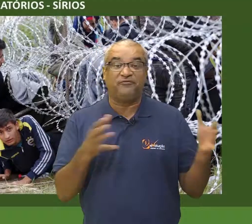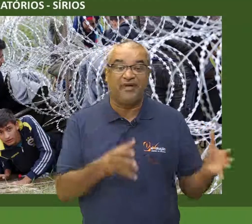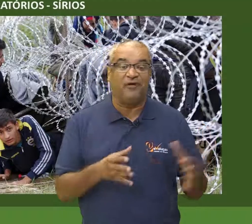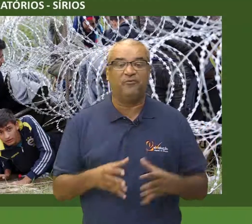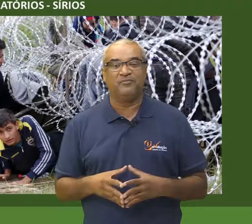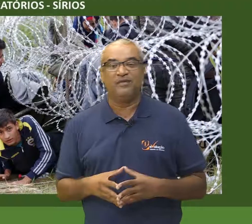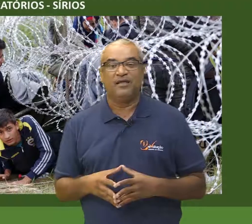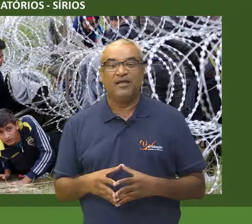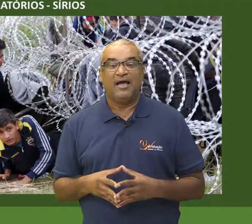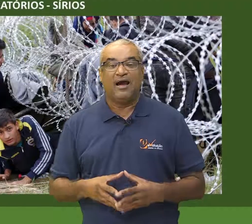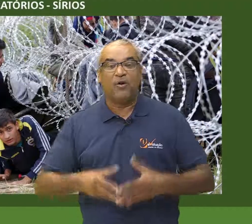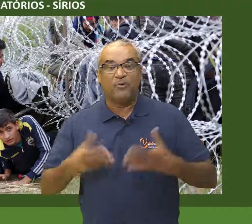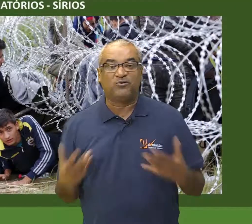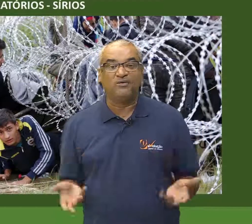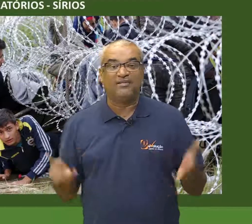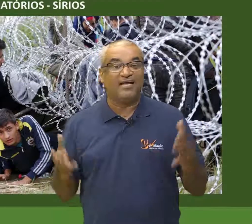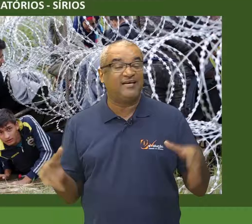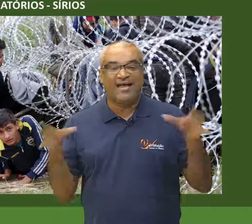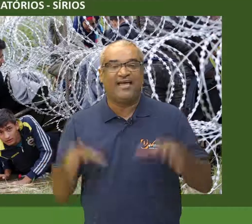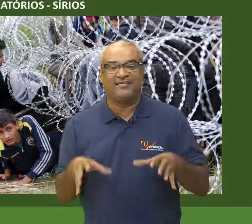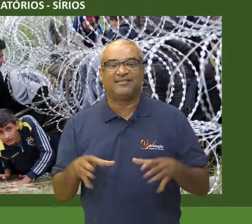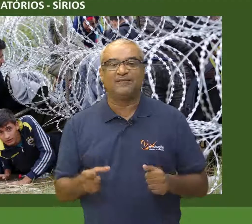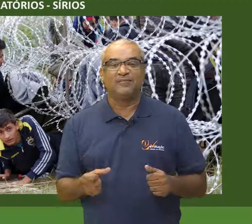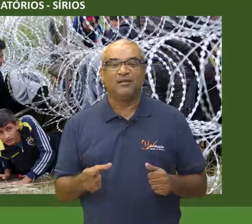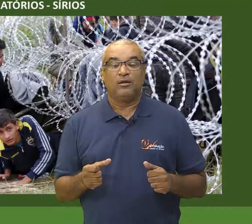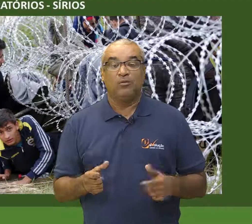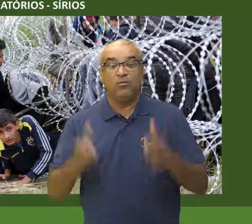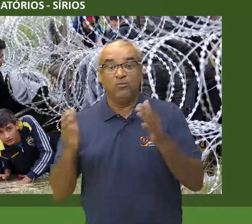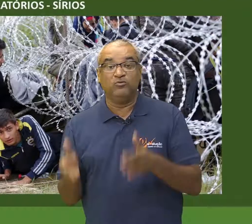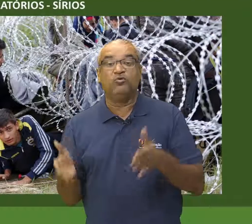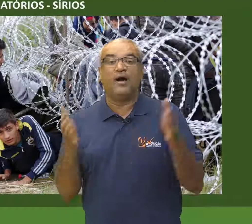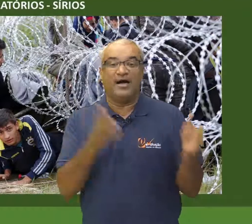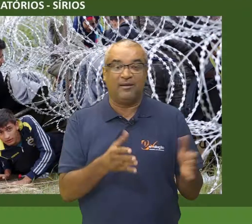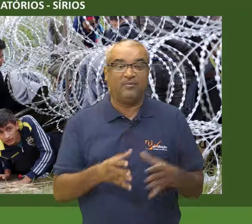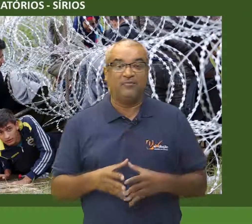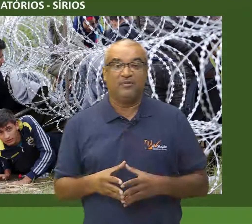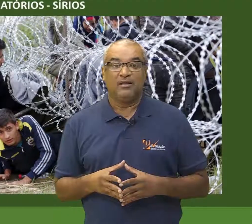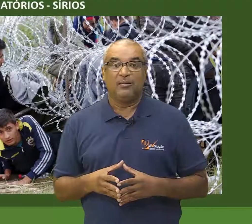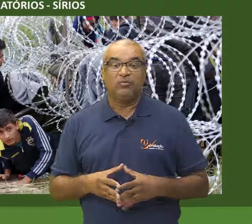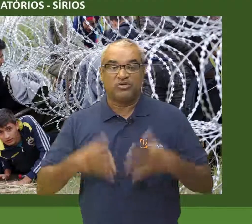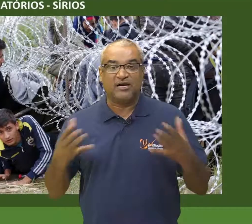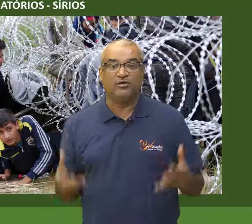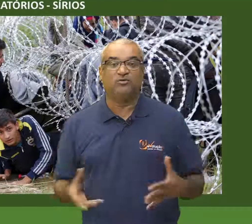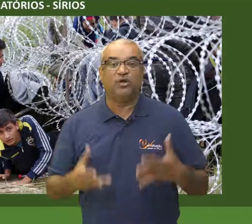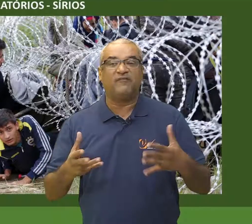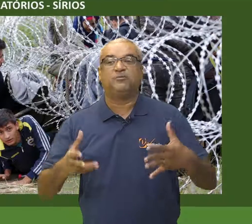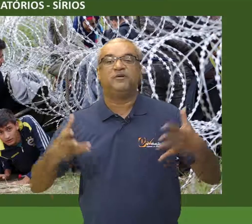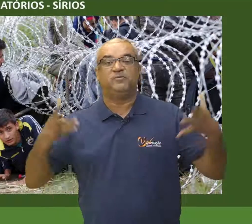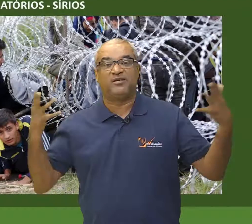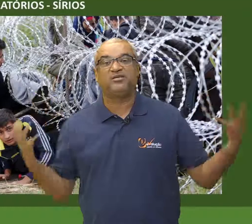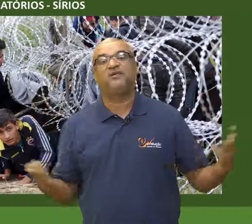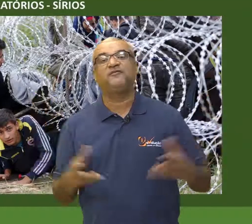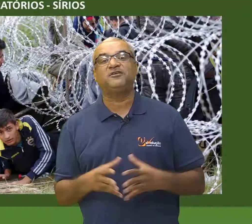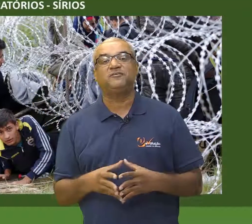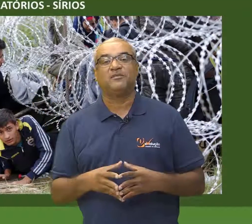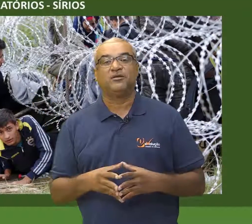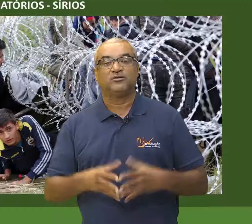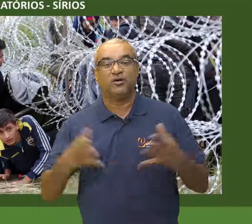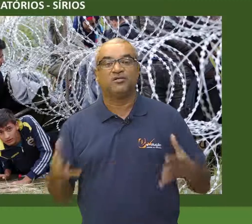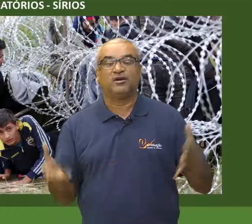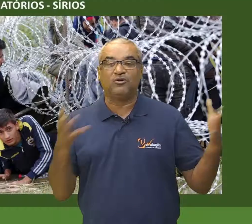mão de ferro. A oportunidade era essa, o mundo árabe buscando novas